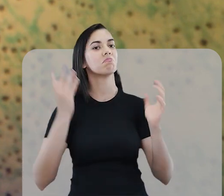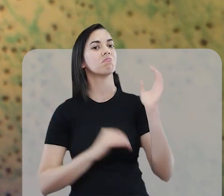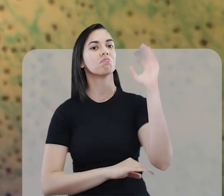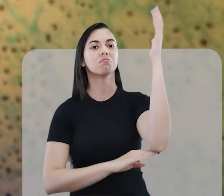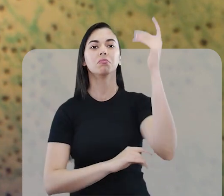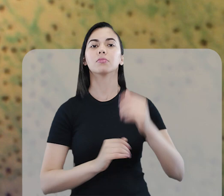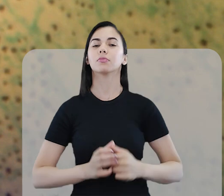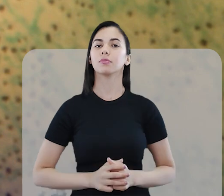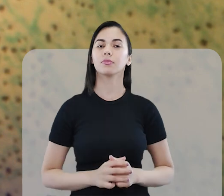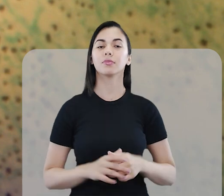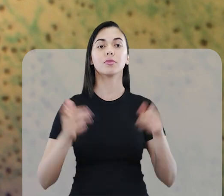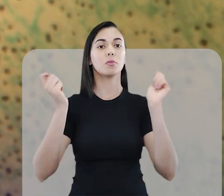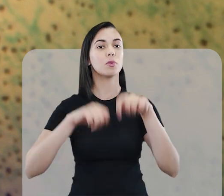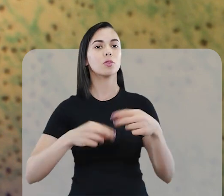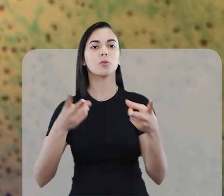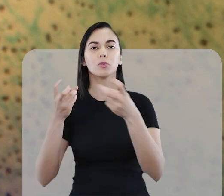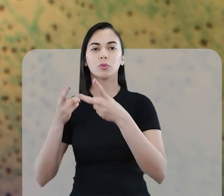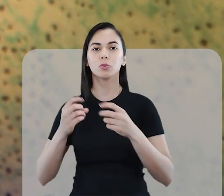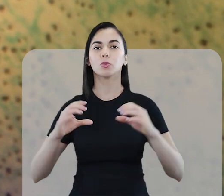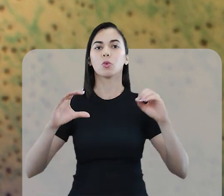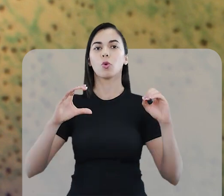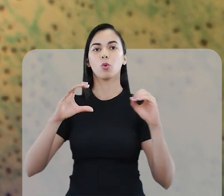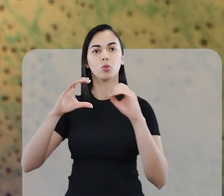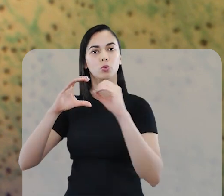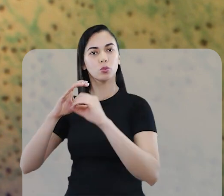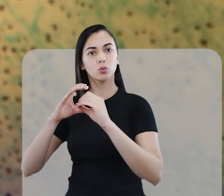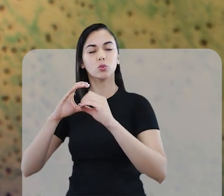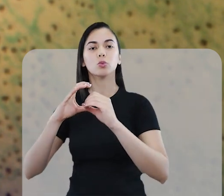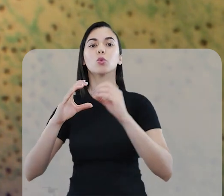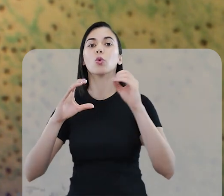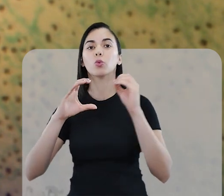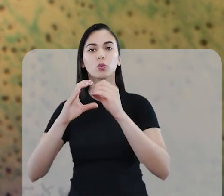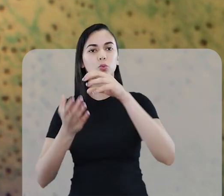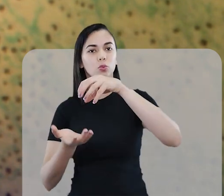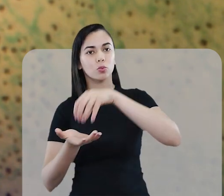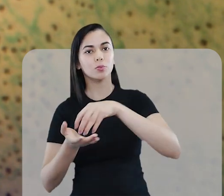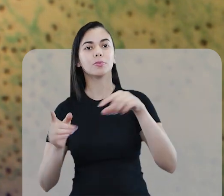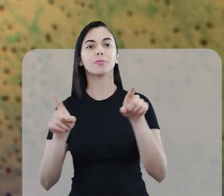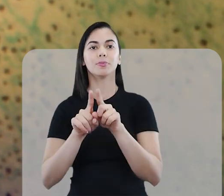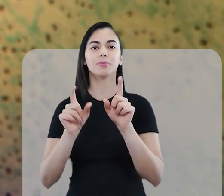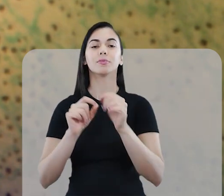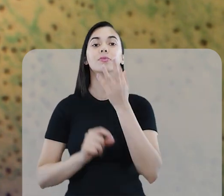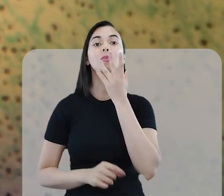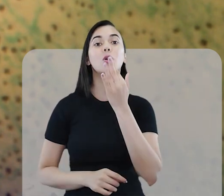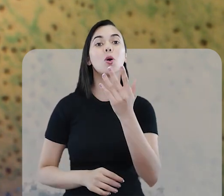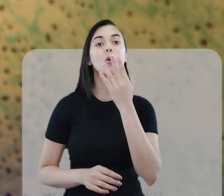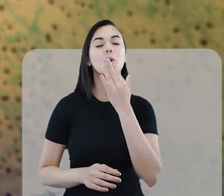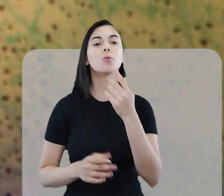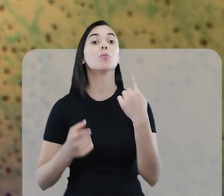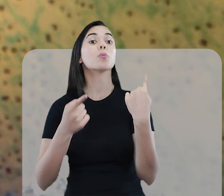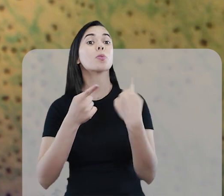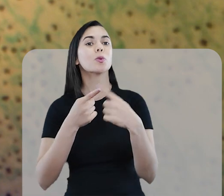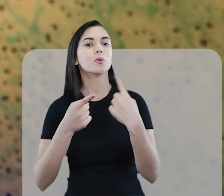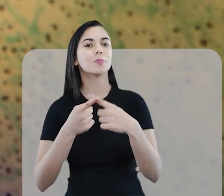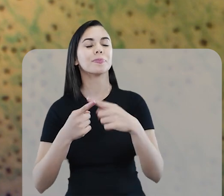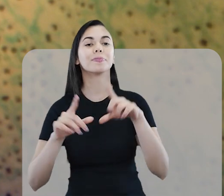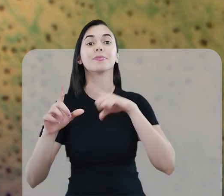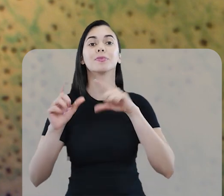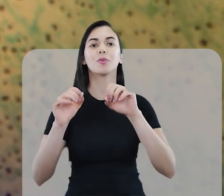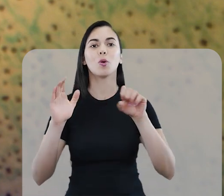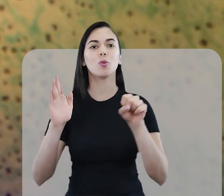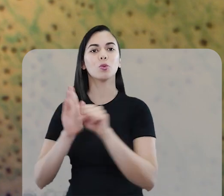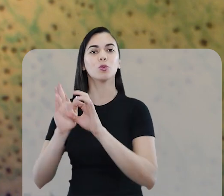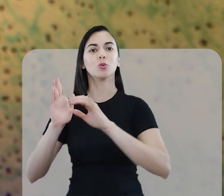podemos observar aqui as células dispostas com seus núcleos e essa coloração é devido à presença, vamos relembrar, da